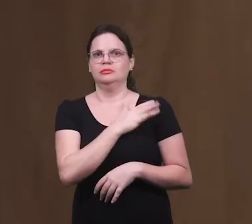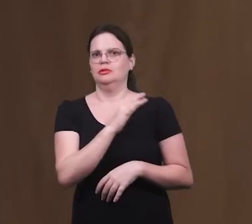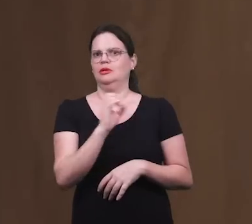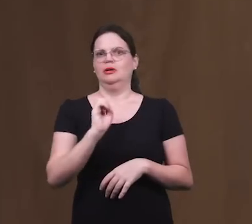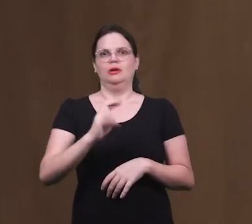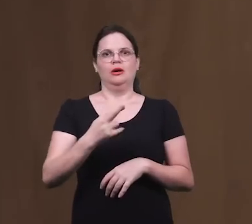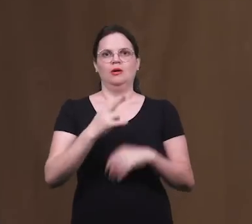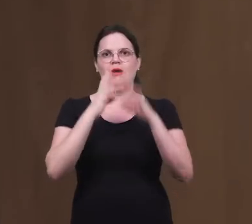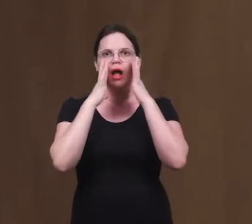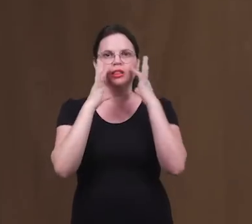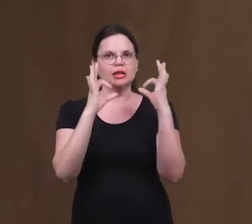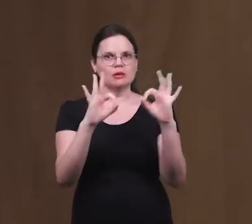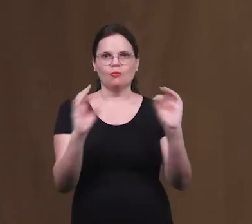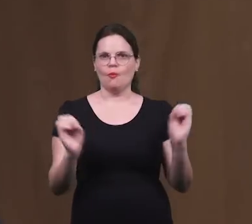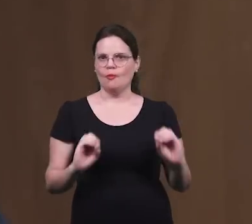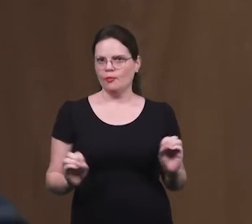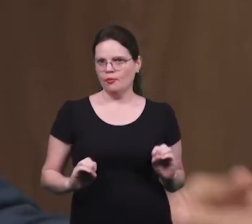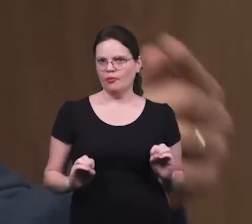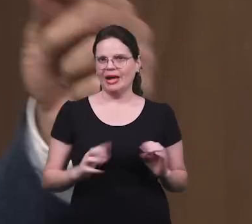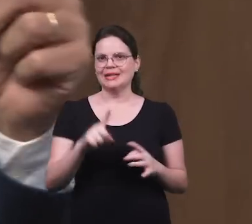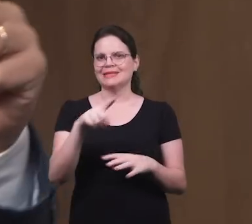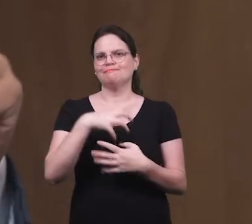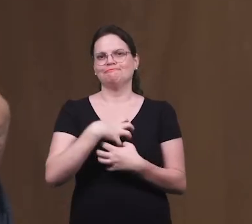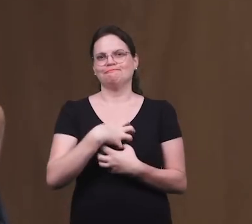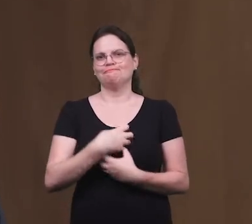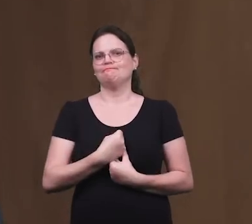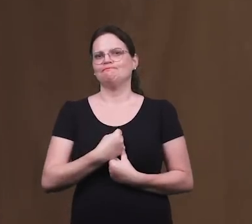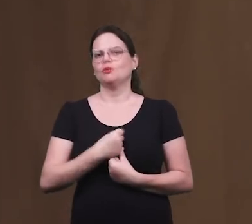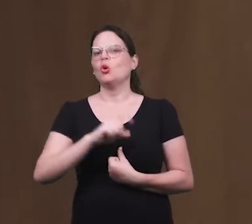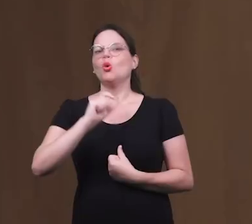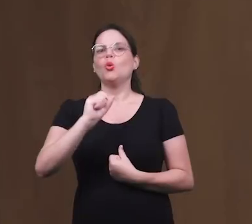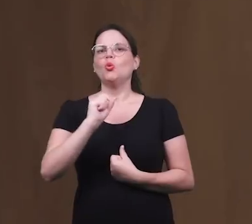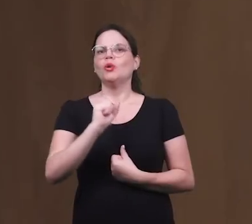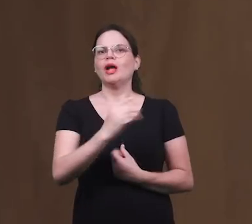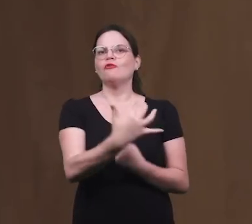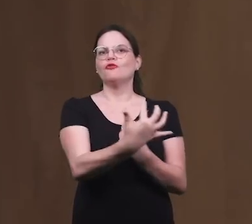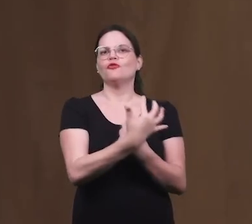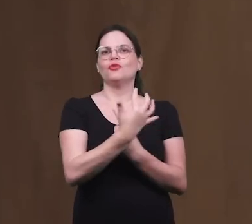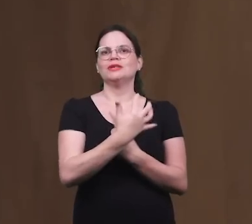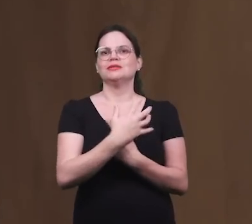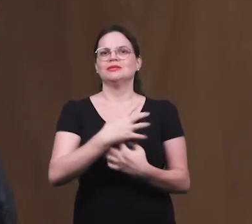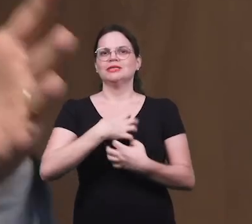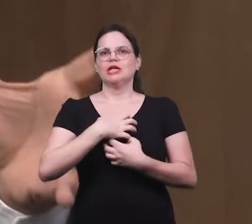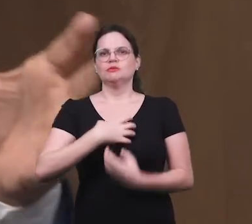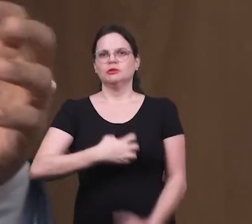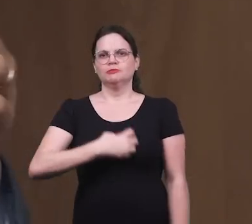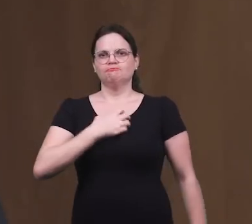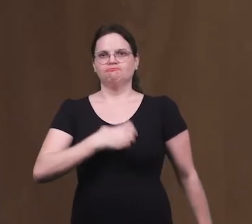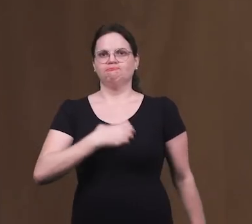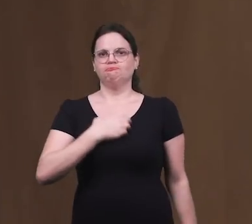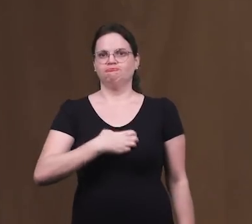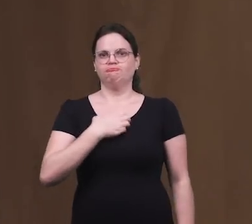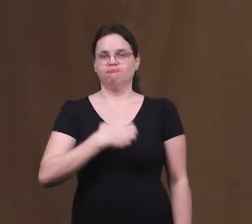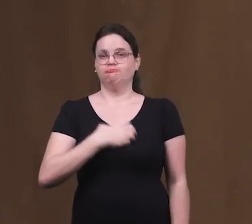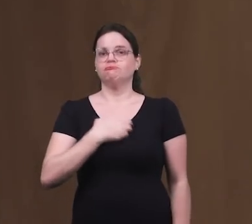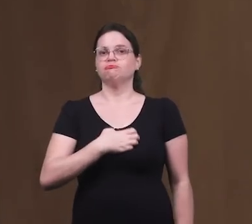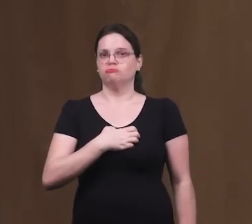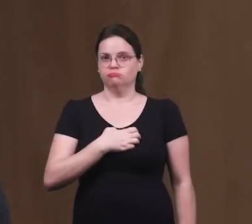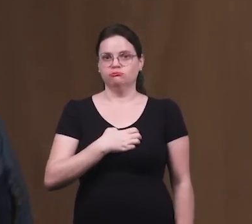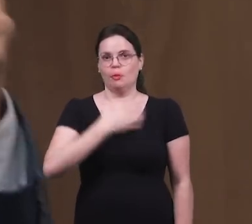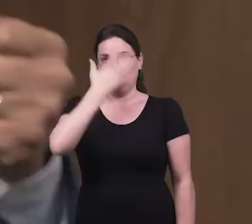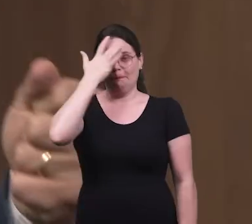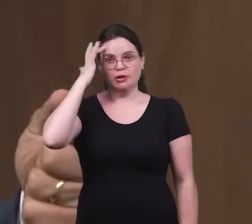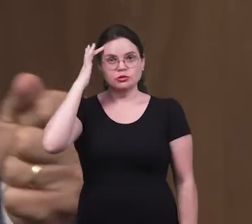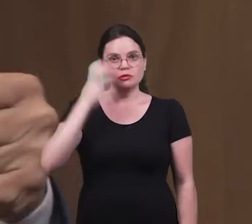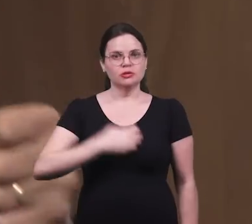que não te deu a atenção devida. O que entra junto com essa mágoa muitas vezes? Um sentimento de ira. A pessoa